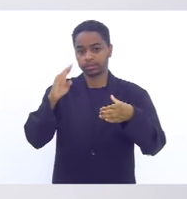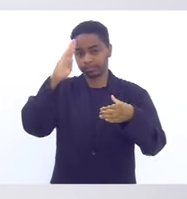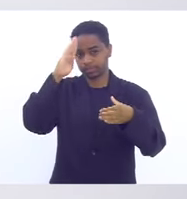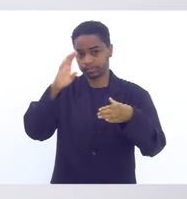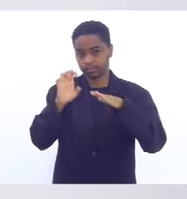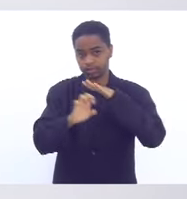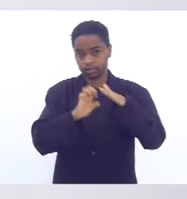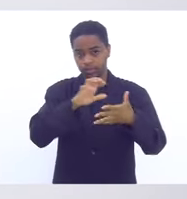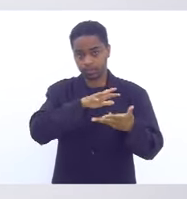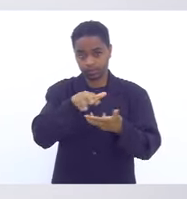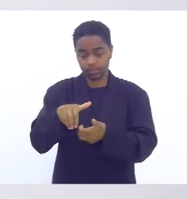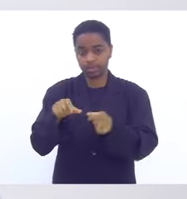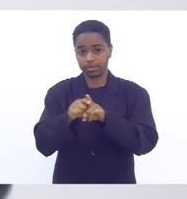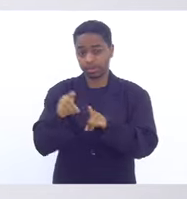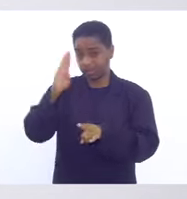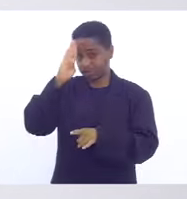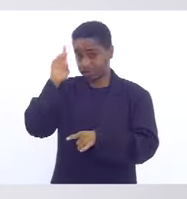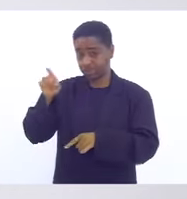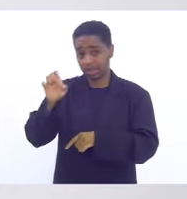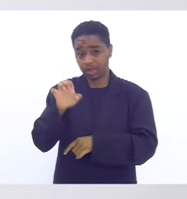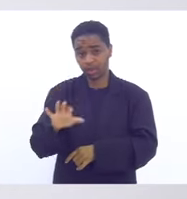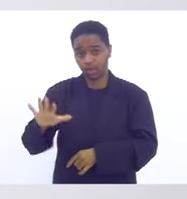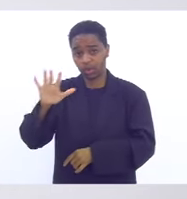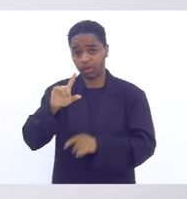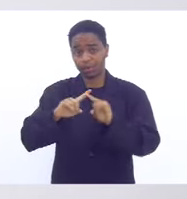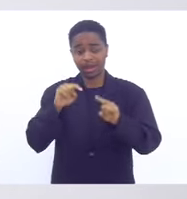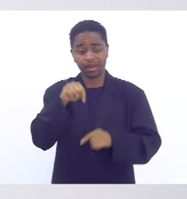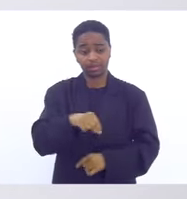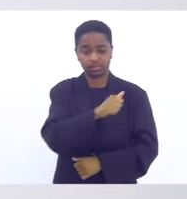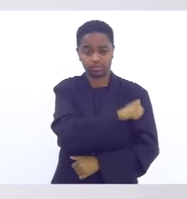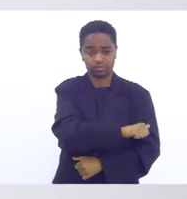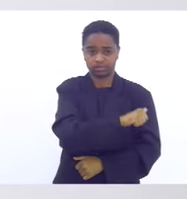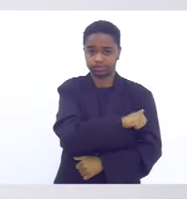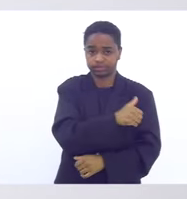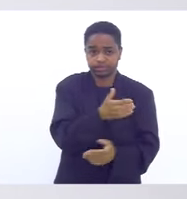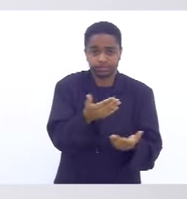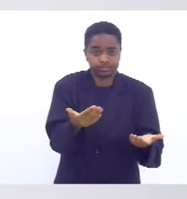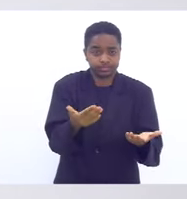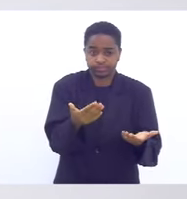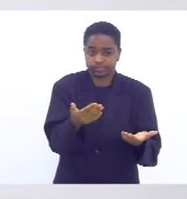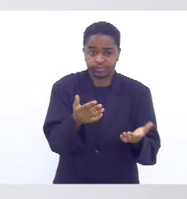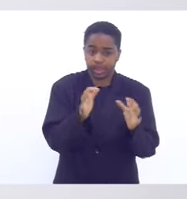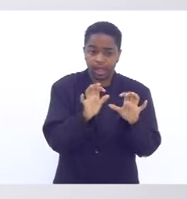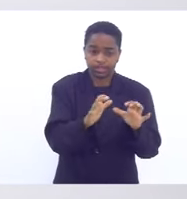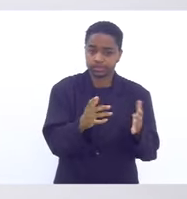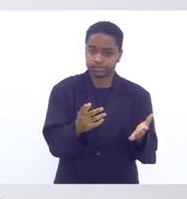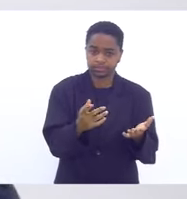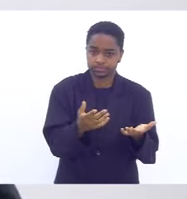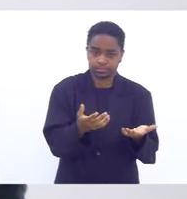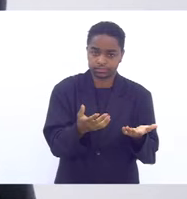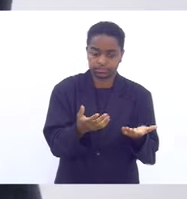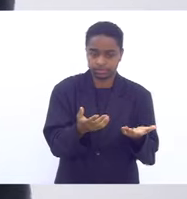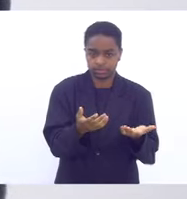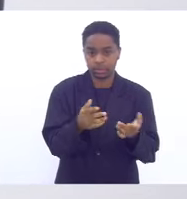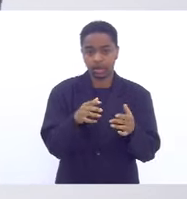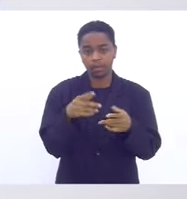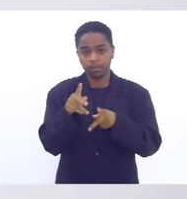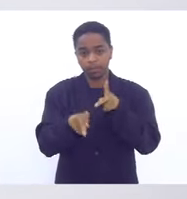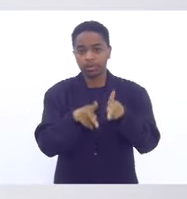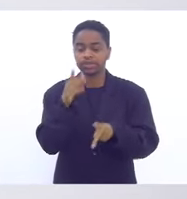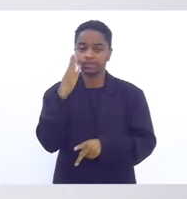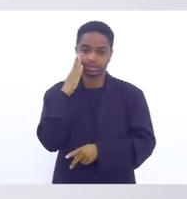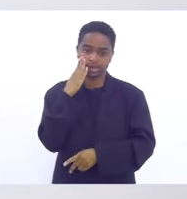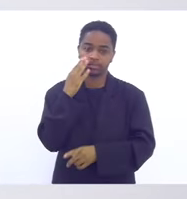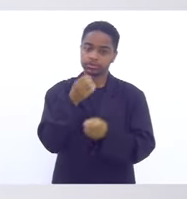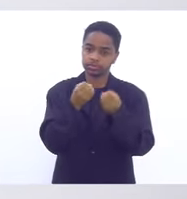de energia da Europa, e no Rio de Janeiro, em nosso país, simplesmente é o que é. E aí a população sabe especificar muito